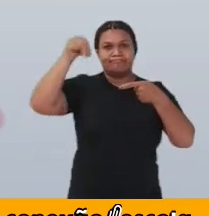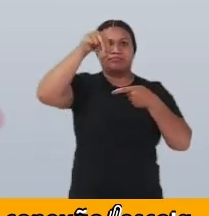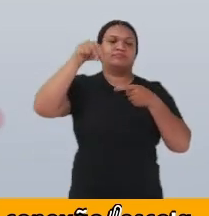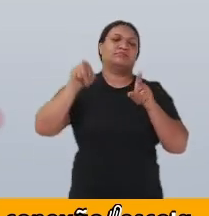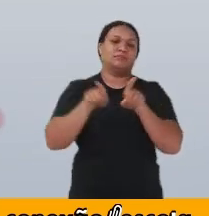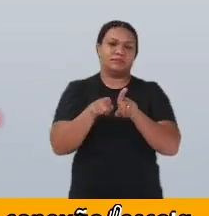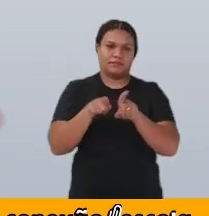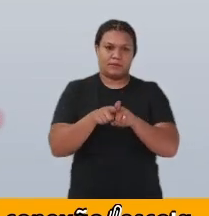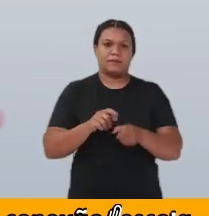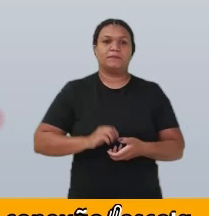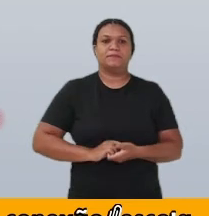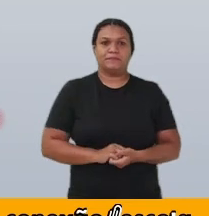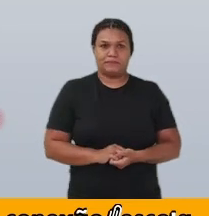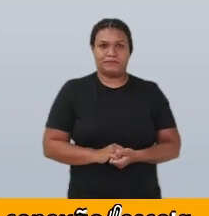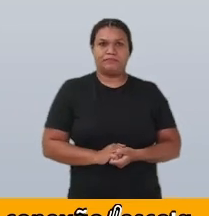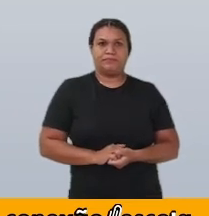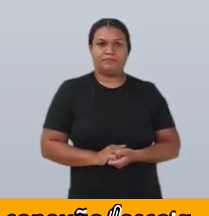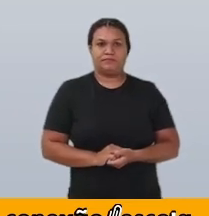n.